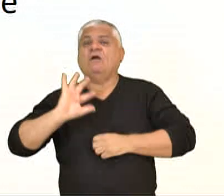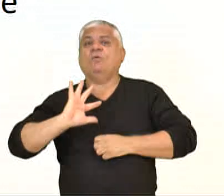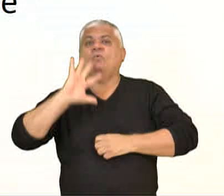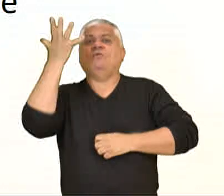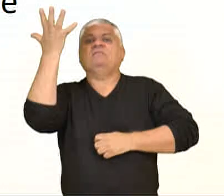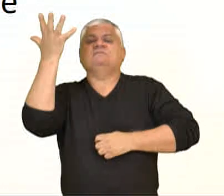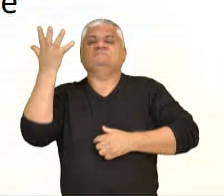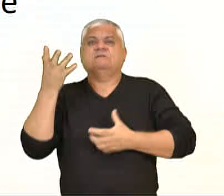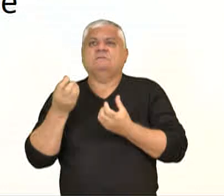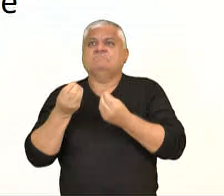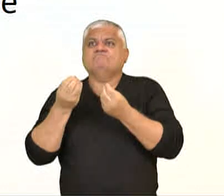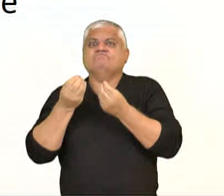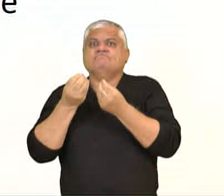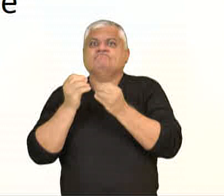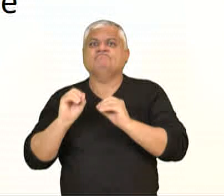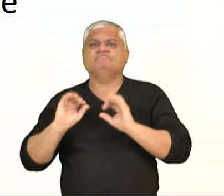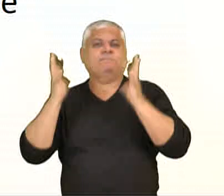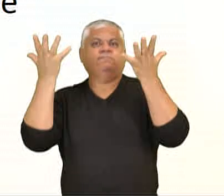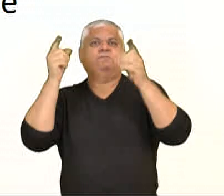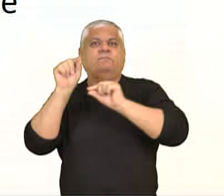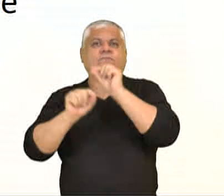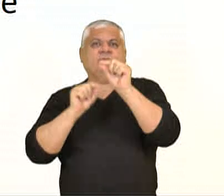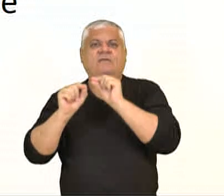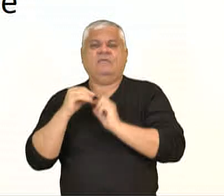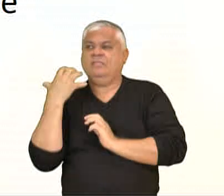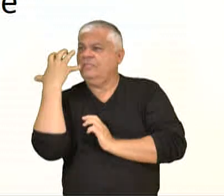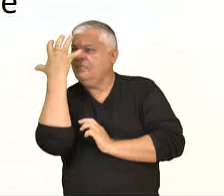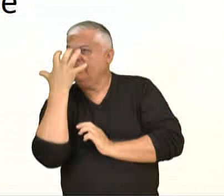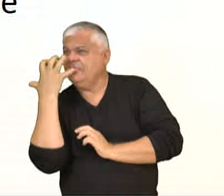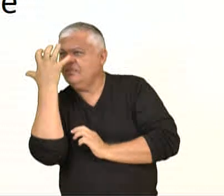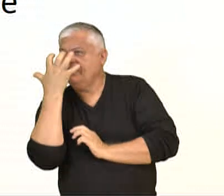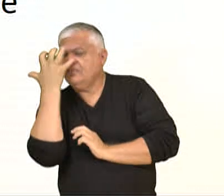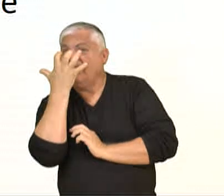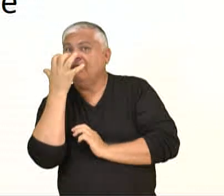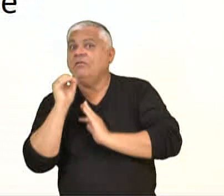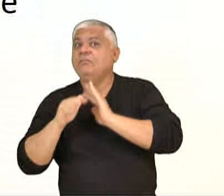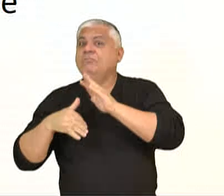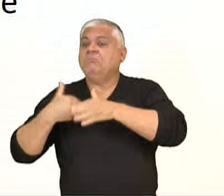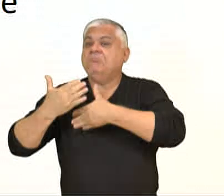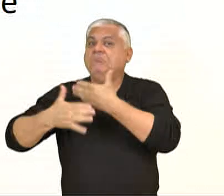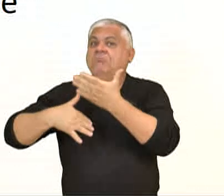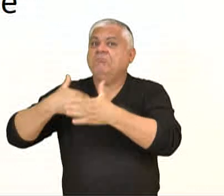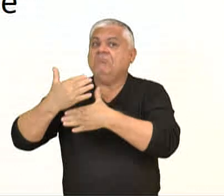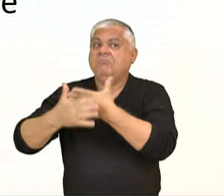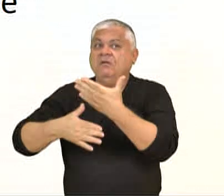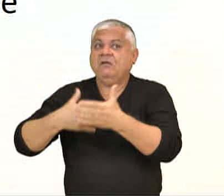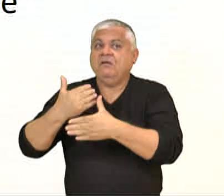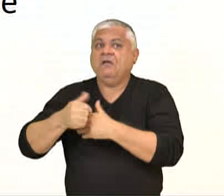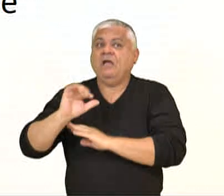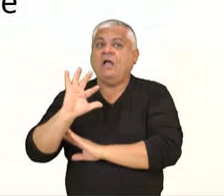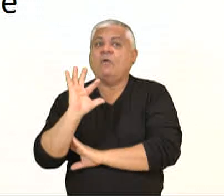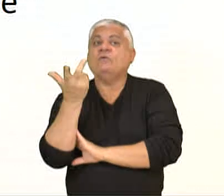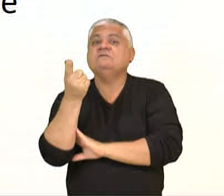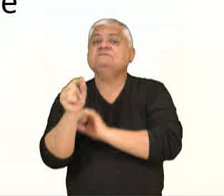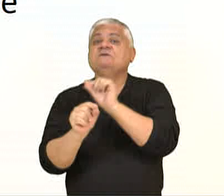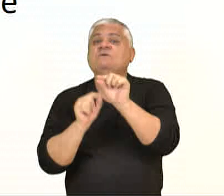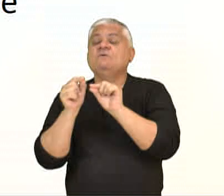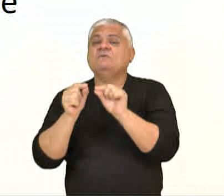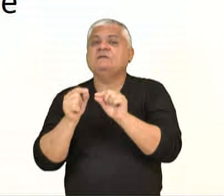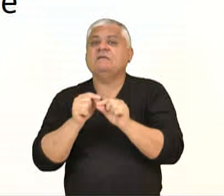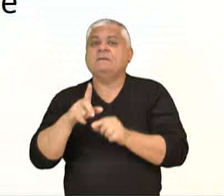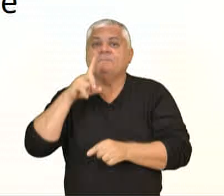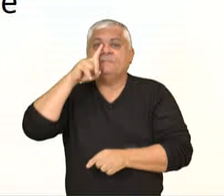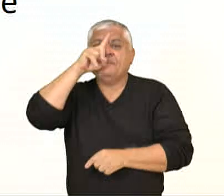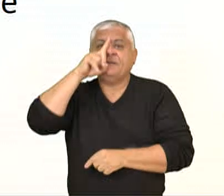enorme milagre, o inebriado engano. Até que deu-se o desmastreio, o trágico não